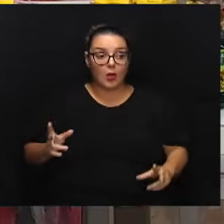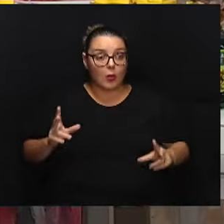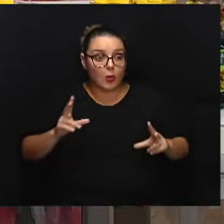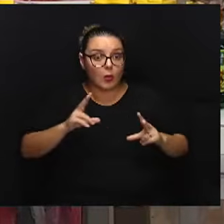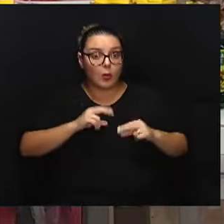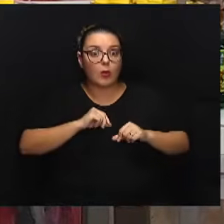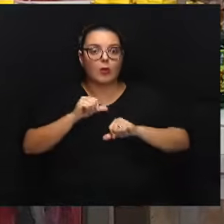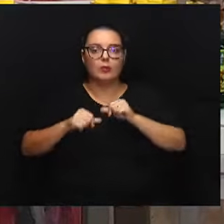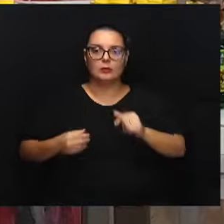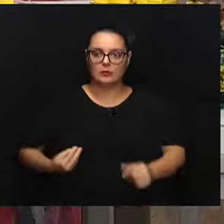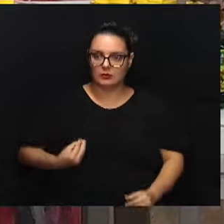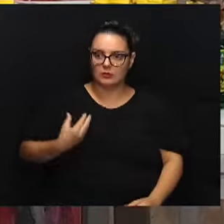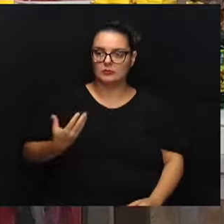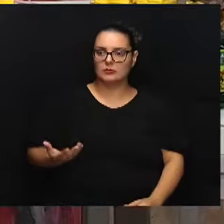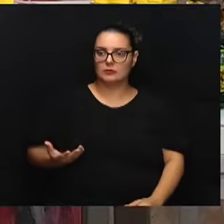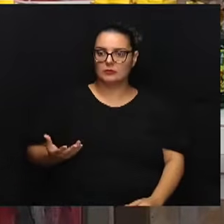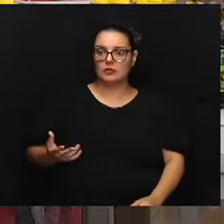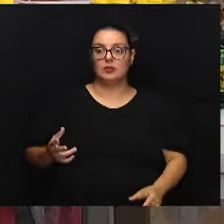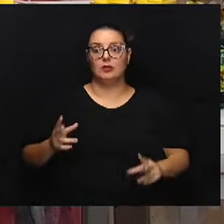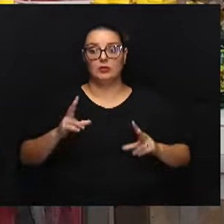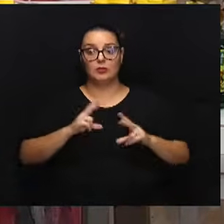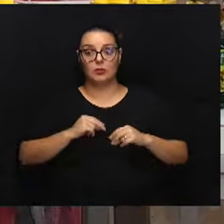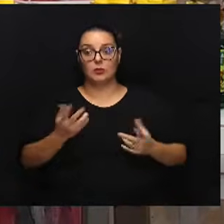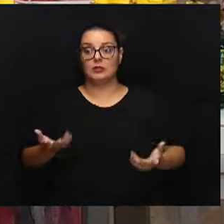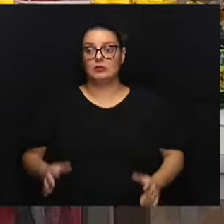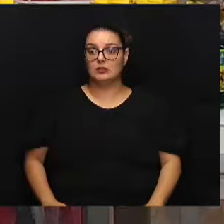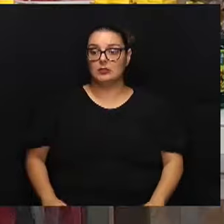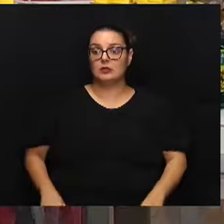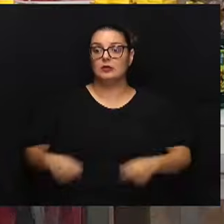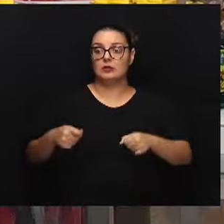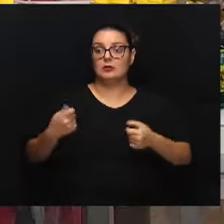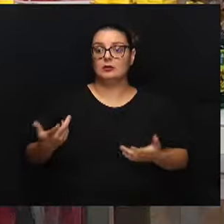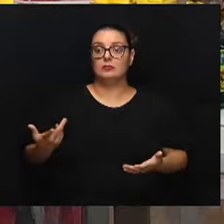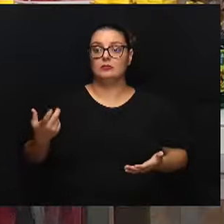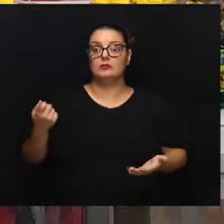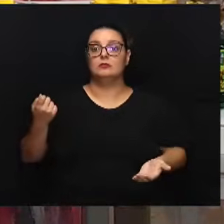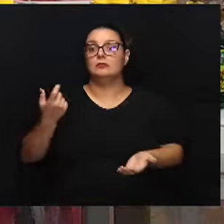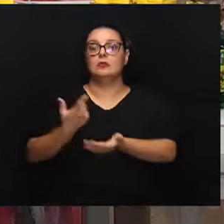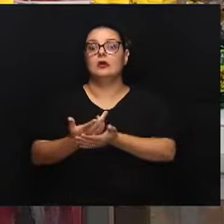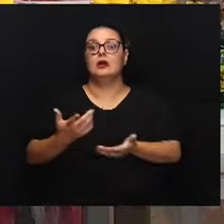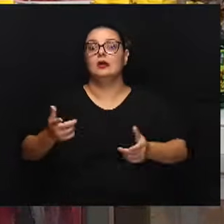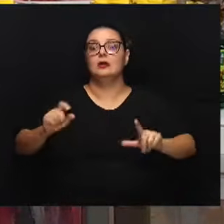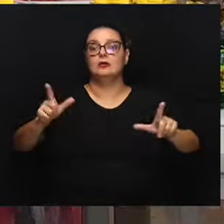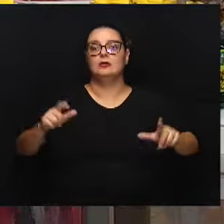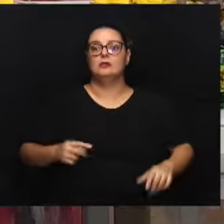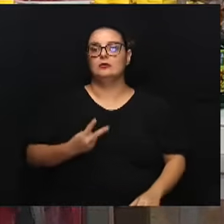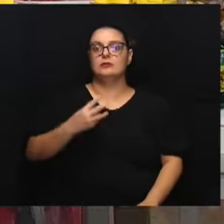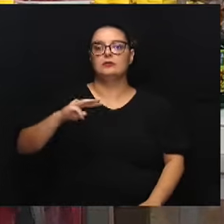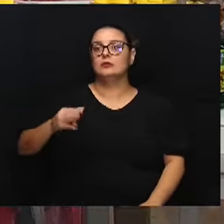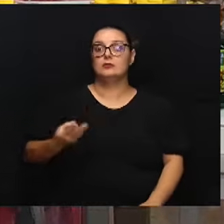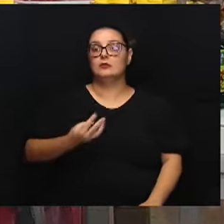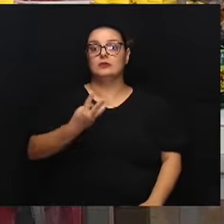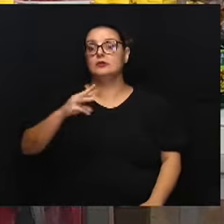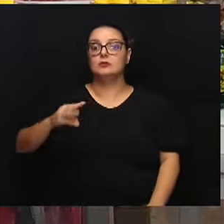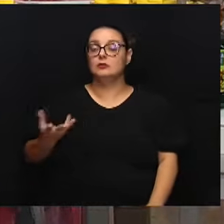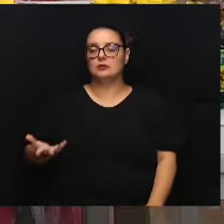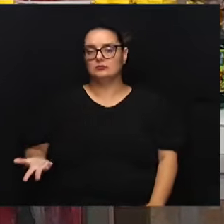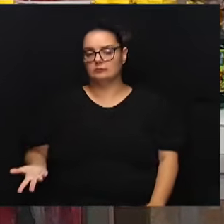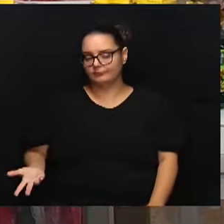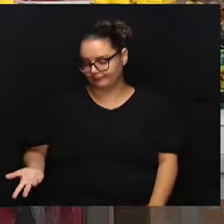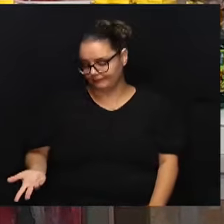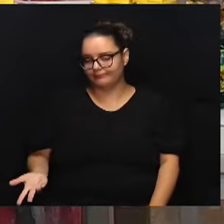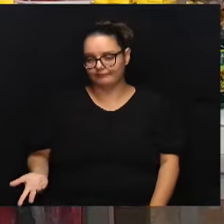vida da pessoa. E a pessoa tipo, nossa, eu preciso pagar. Eu preciso daquele quadro, eu quero pagar 2 milhões, 3. Então é